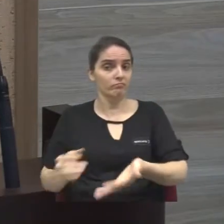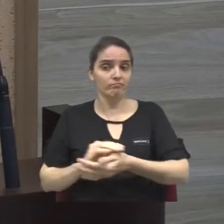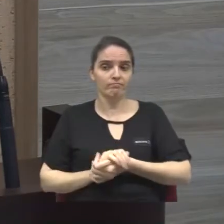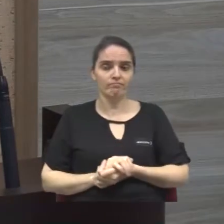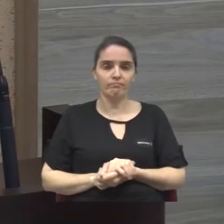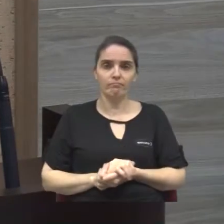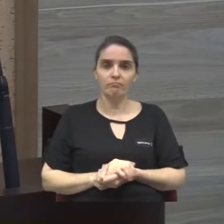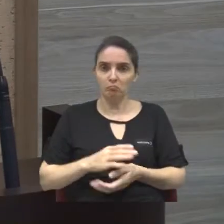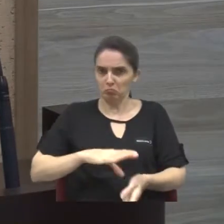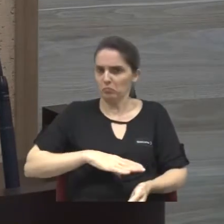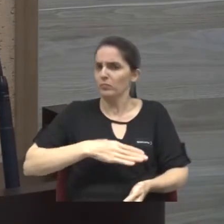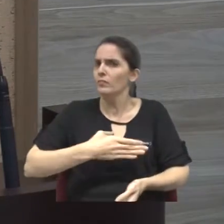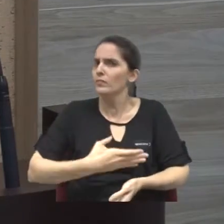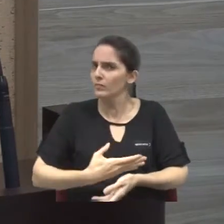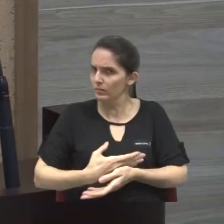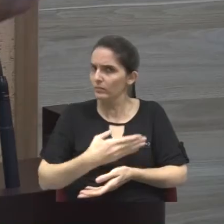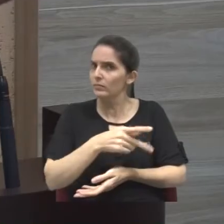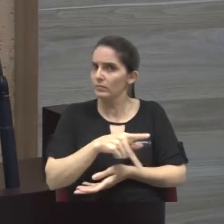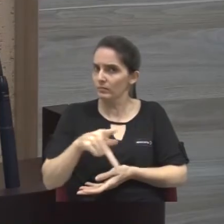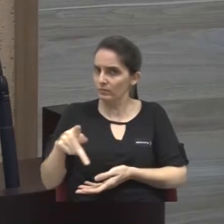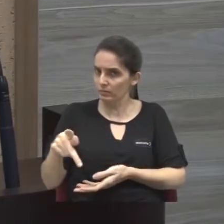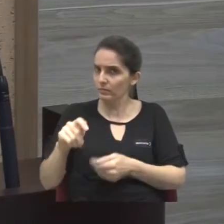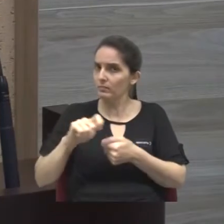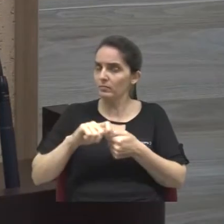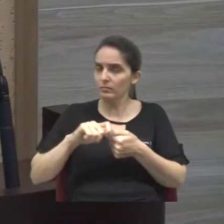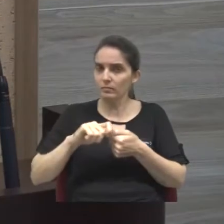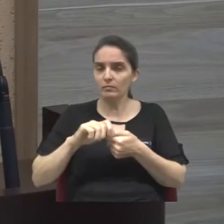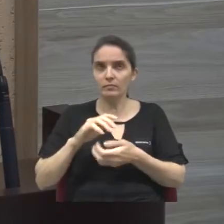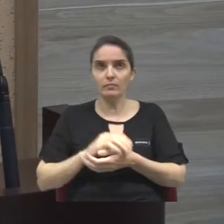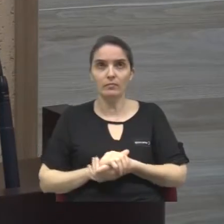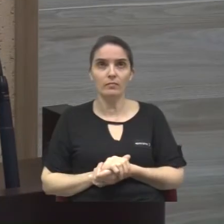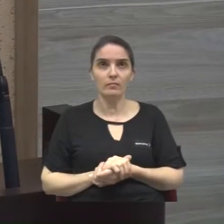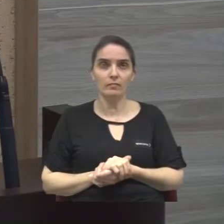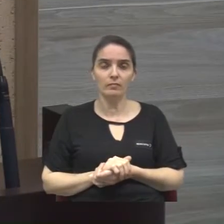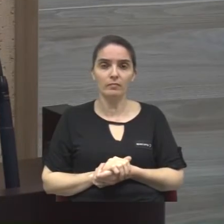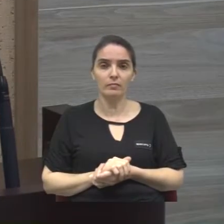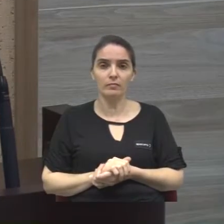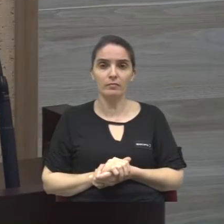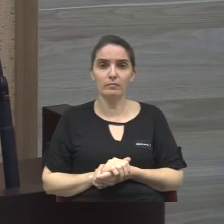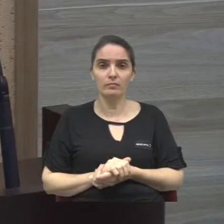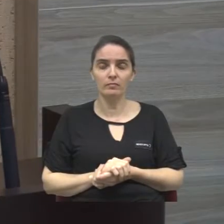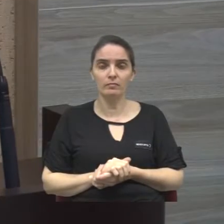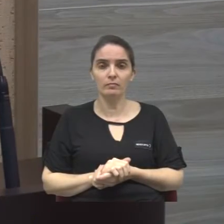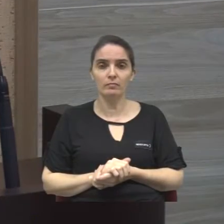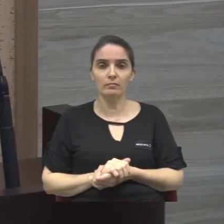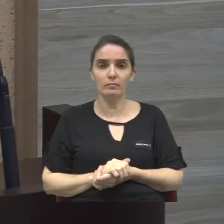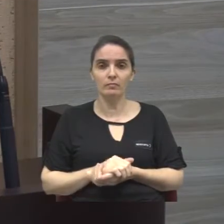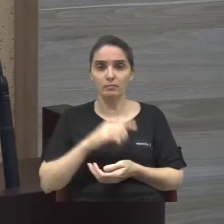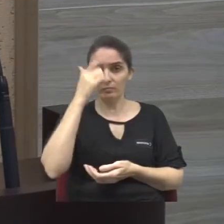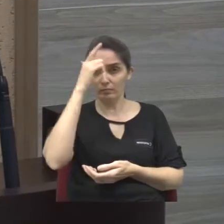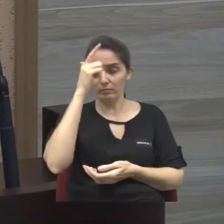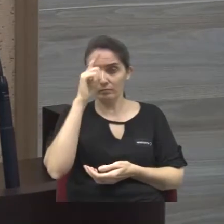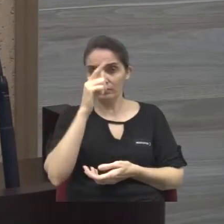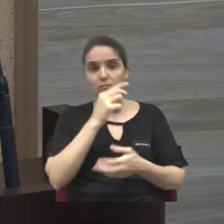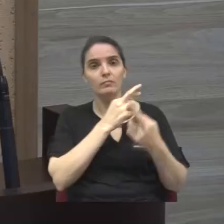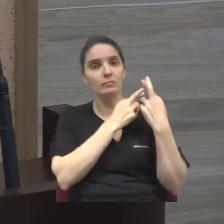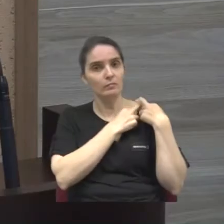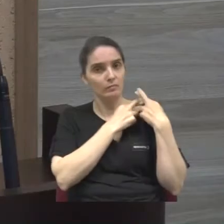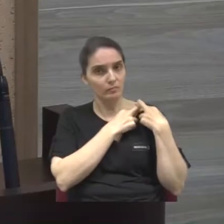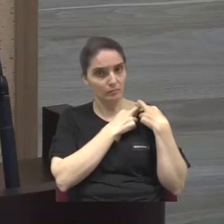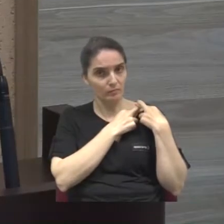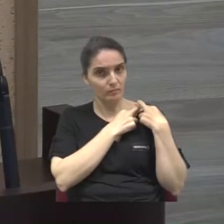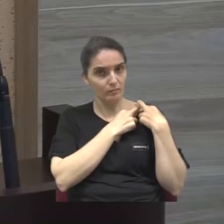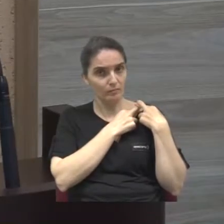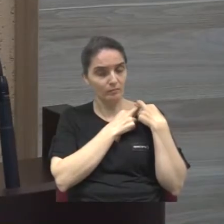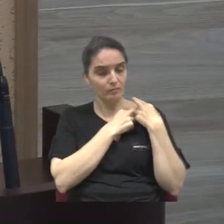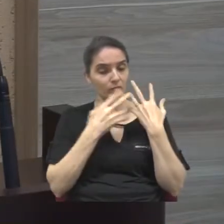por parte do presidente, por trazer para si essa responsabilidade. E aqui disse